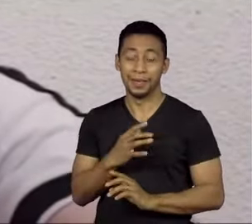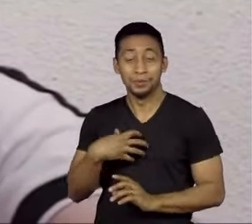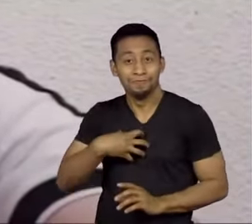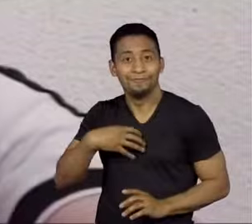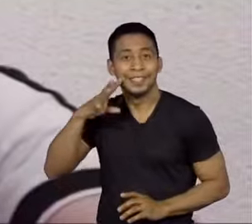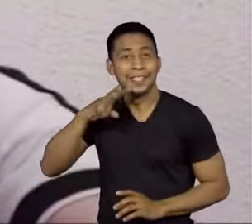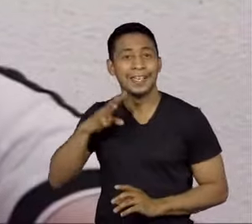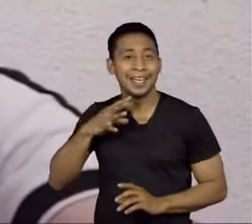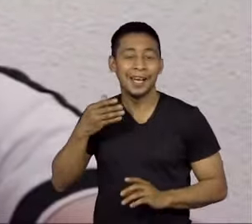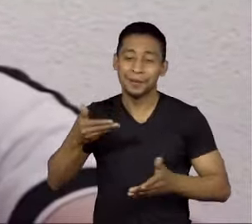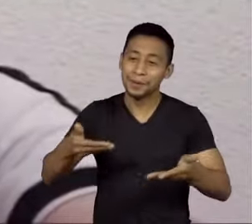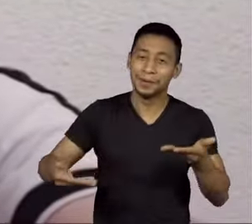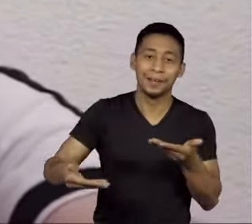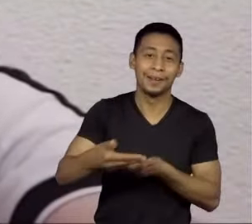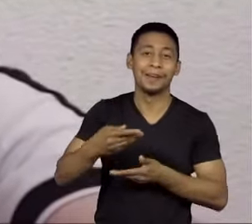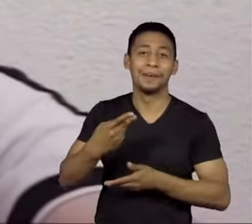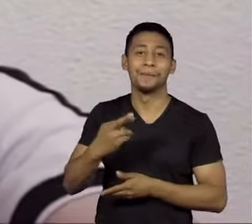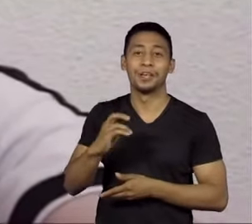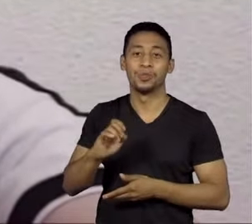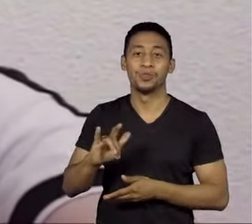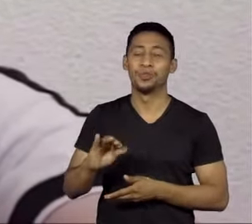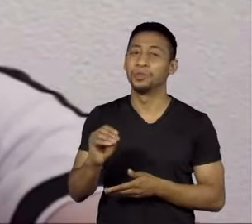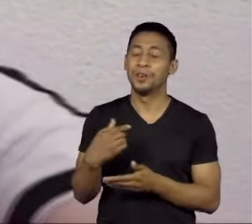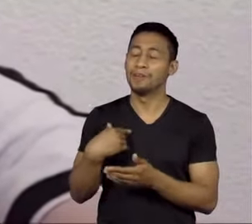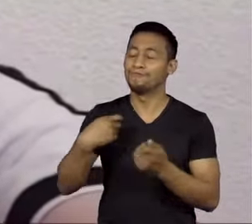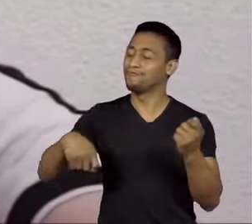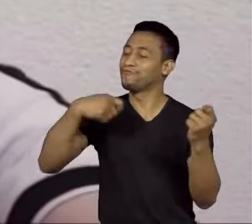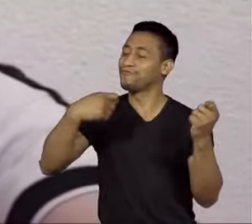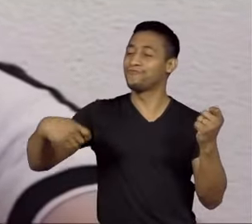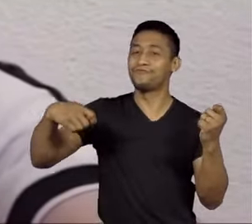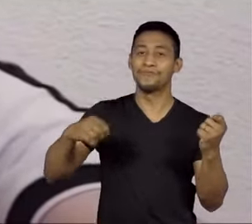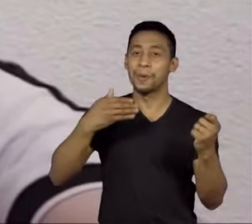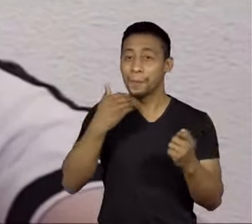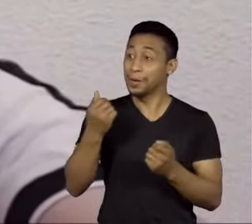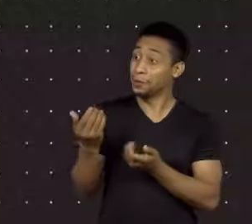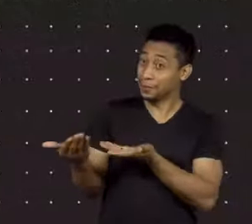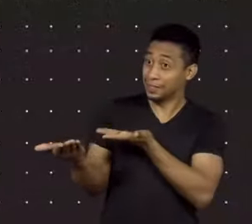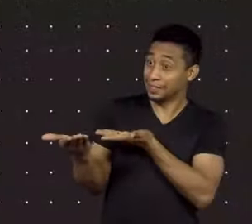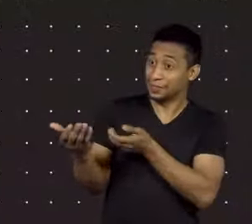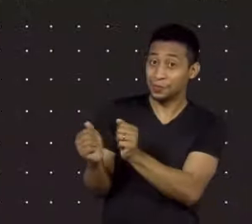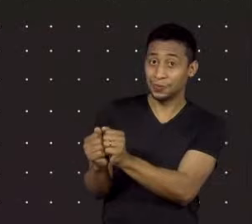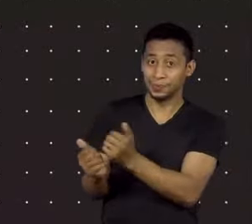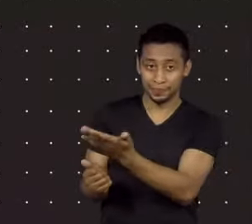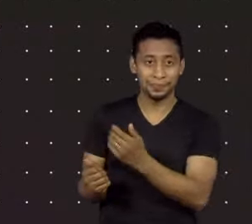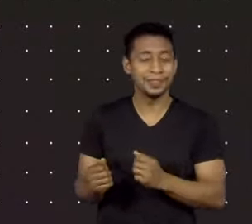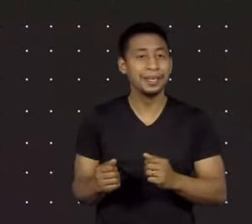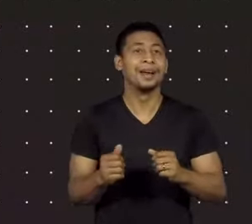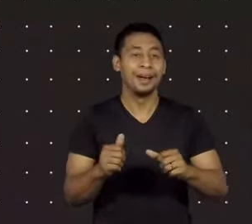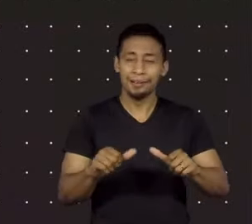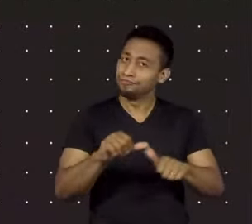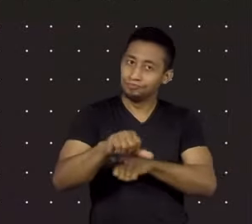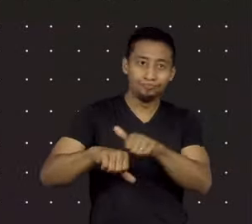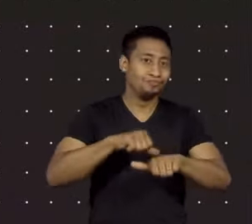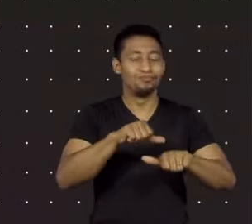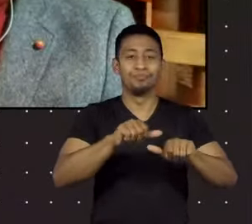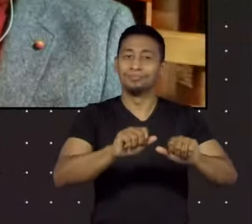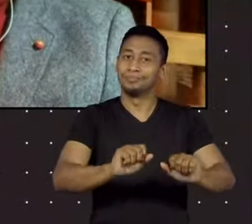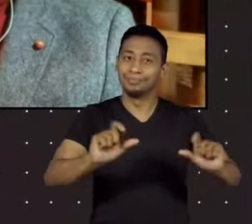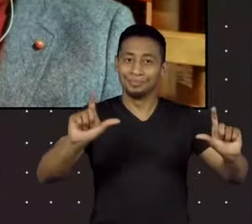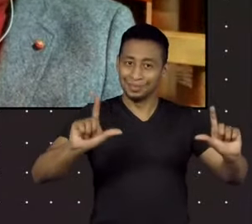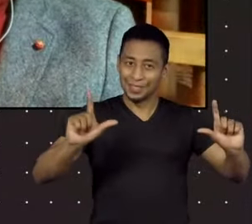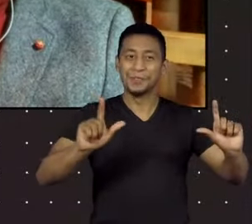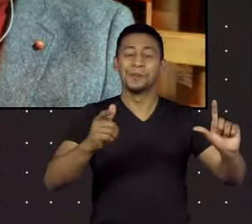aquele clima do Prelúdio, tocar na prova, fosse muito mais fácil com ele regendo ao meu lado. E também se transformou numa ferramenta muito